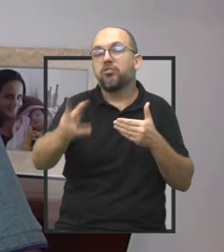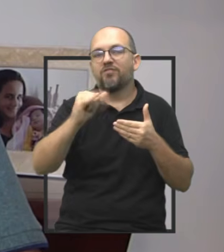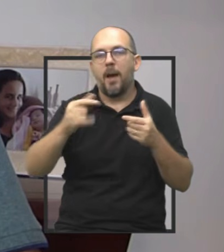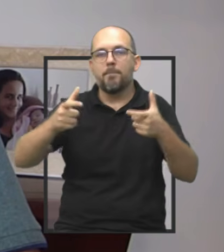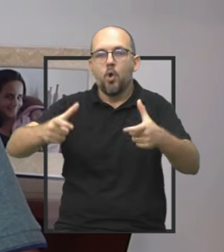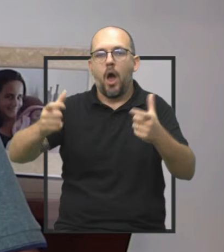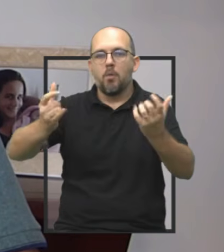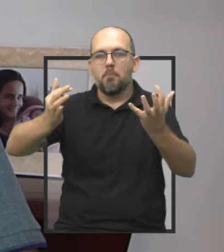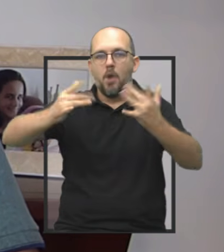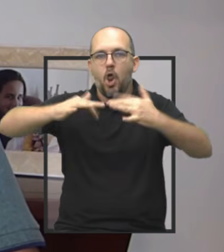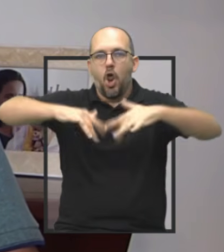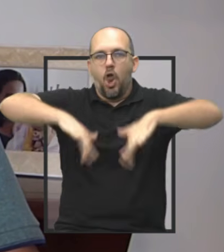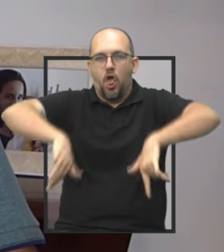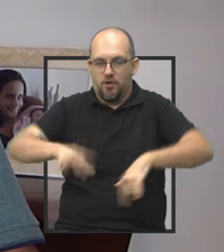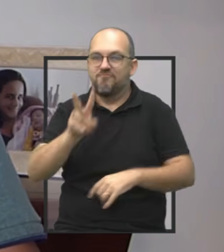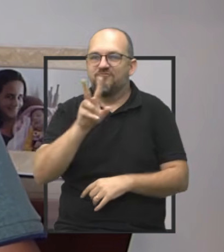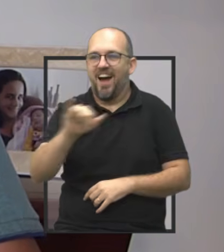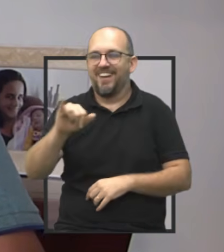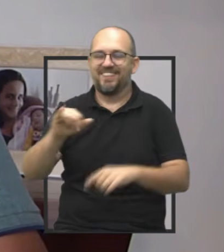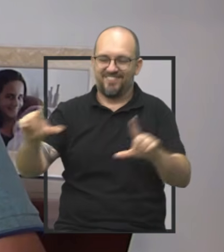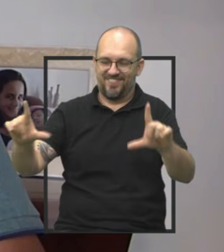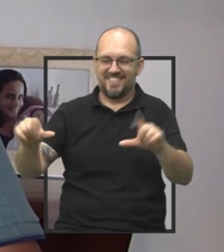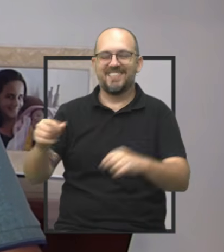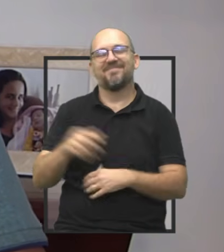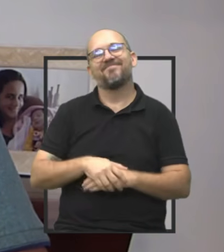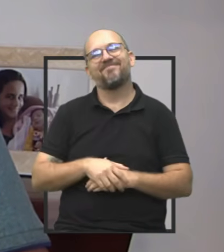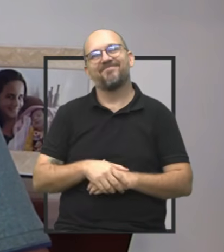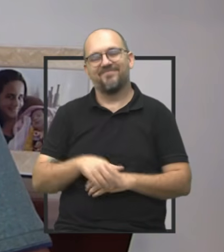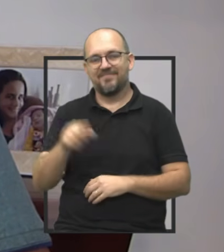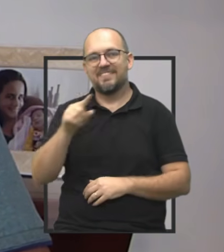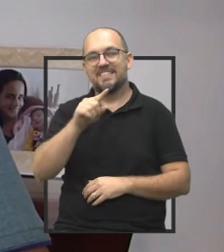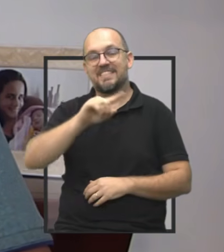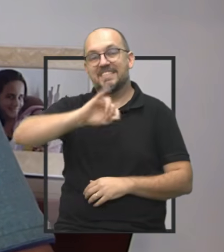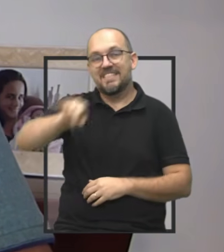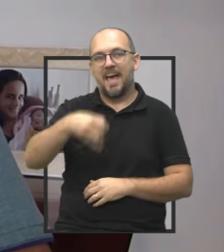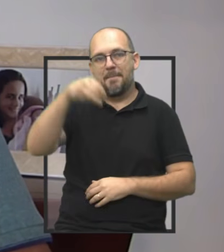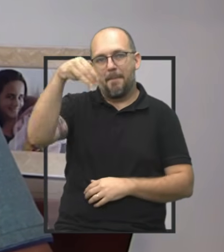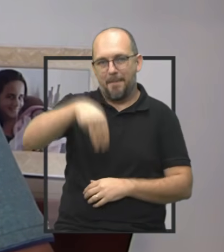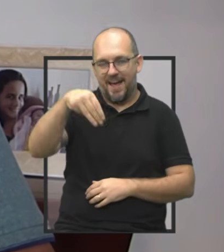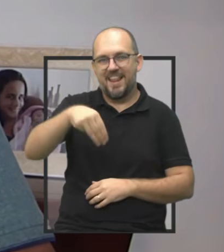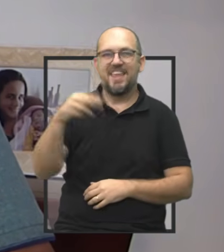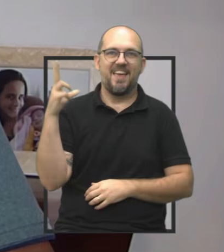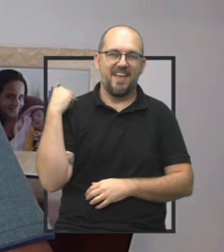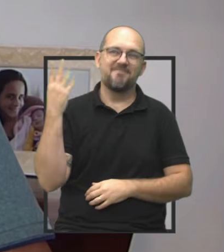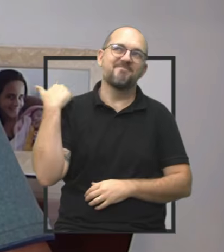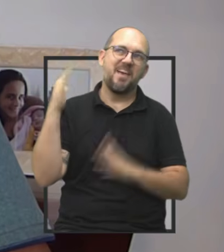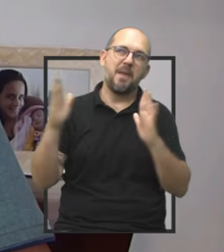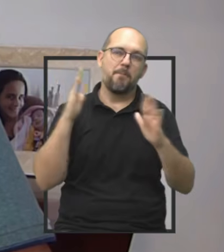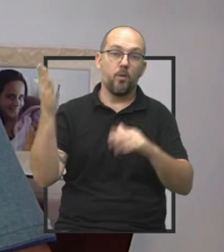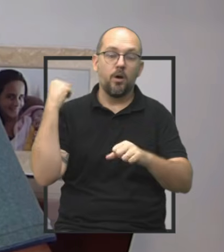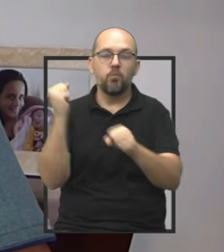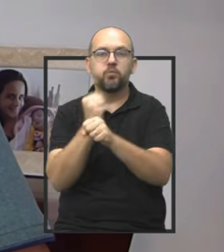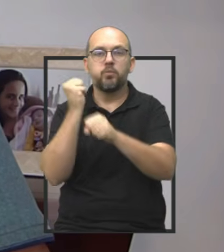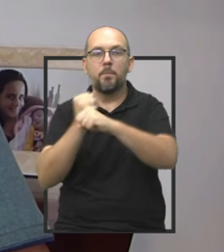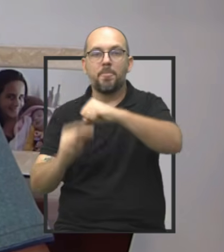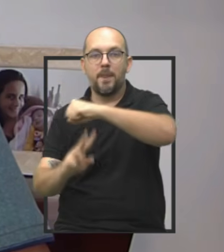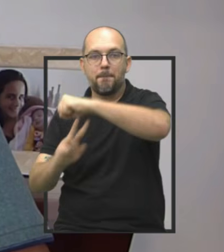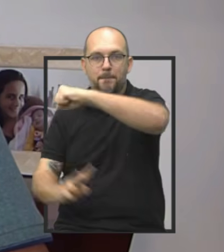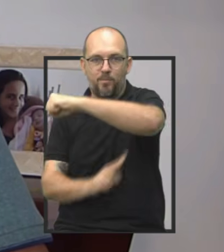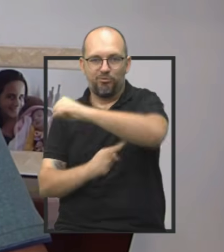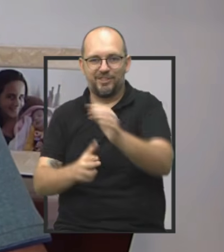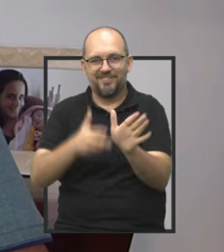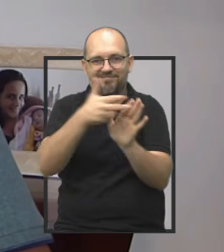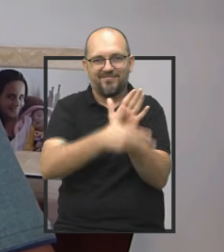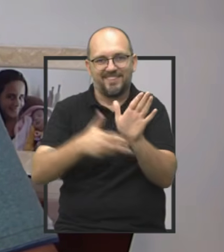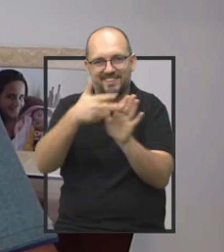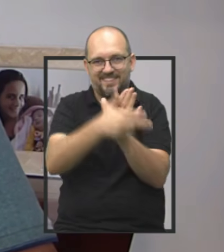Potunduva antes que se acabe em buraco. E o Zé Maria foi naquela época. Zé Maria, quando fez a ponte nova